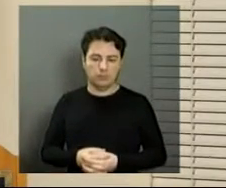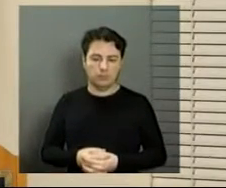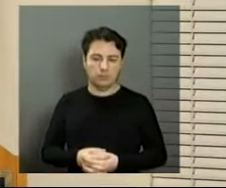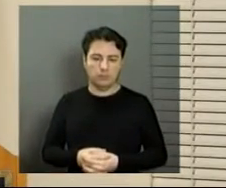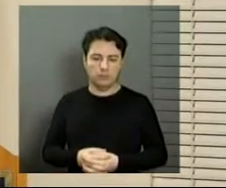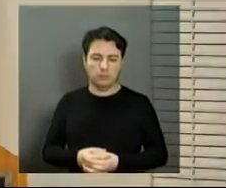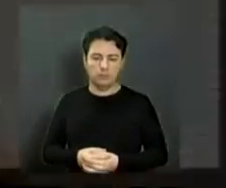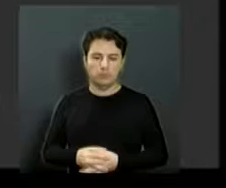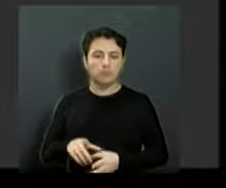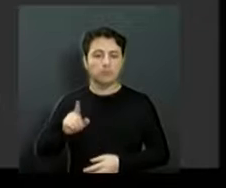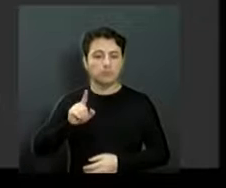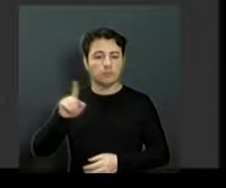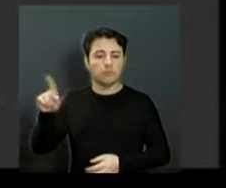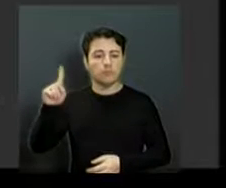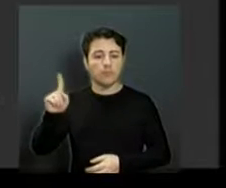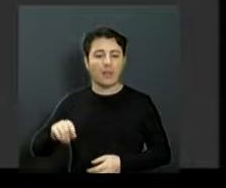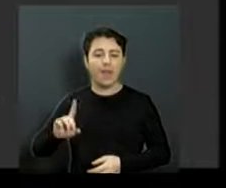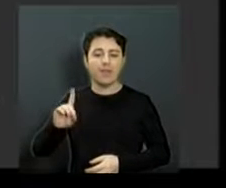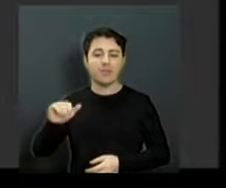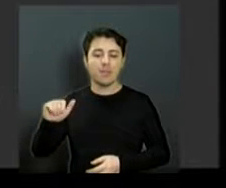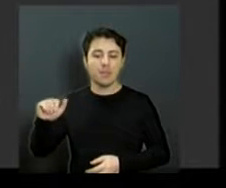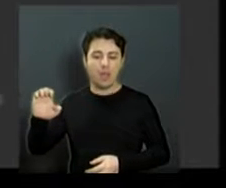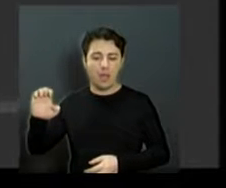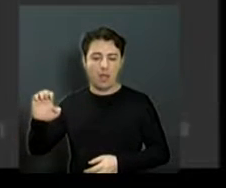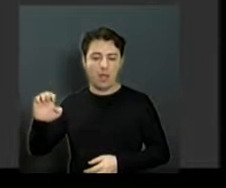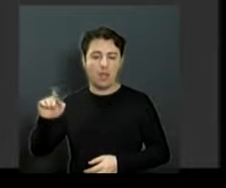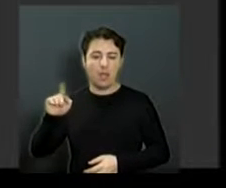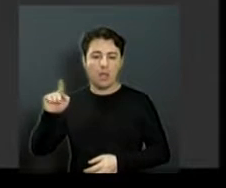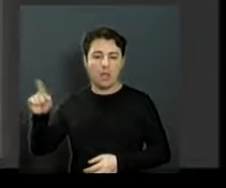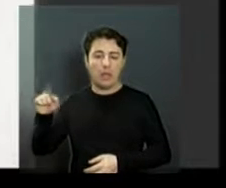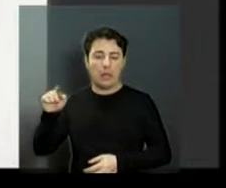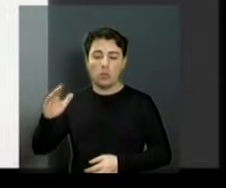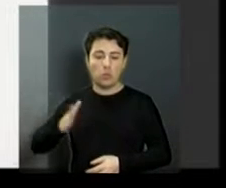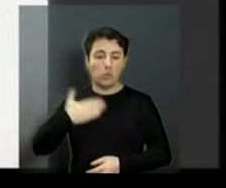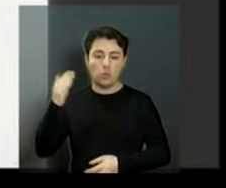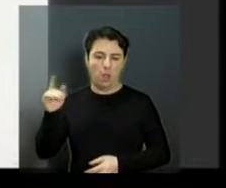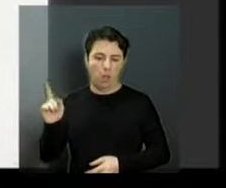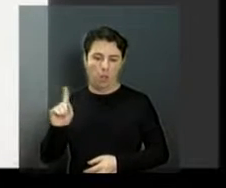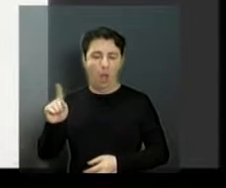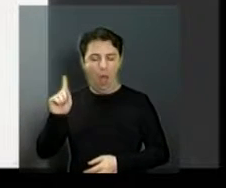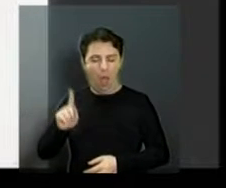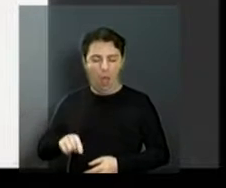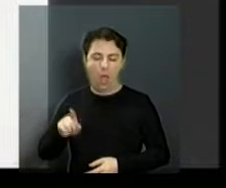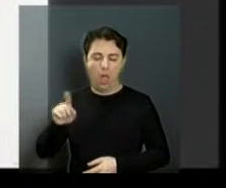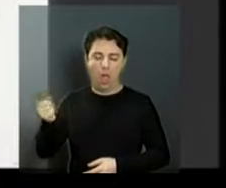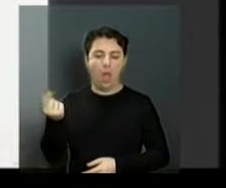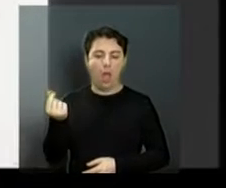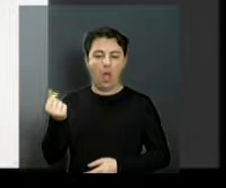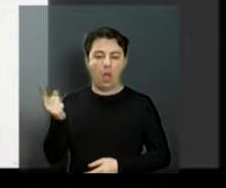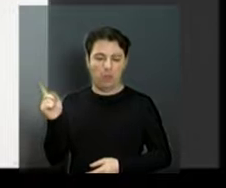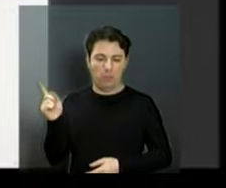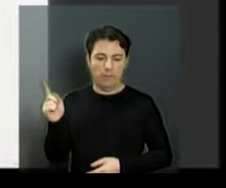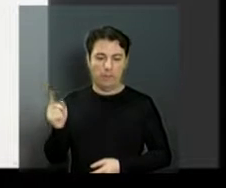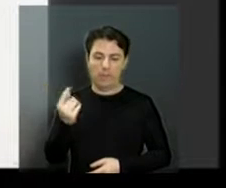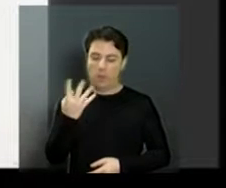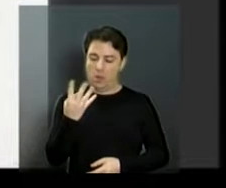conta do DAI que nós recebemos aqui no nosso gabinete. Para você não se assustar, esse valor mesmo que está na tela,